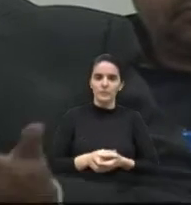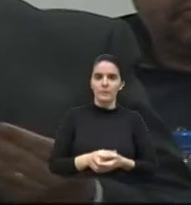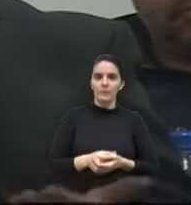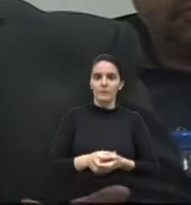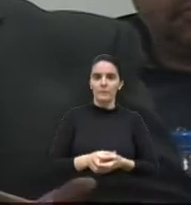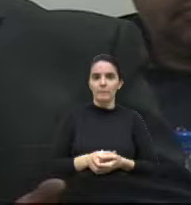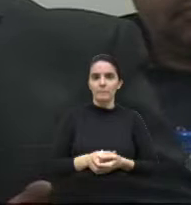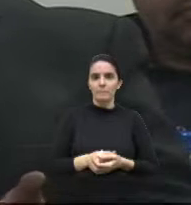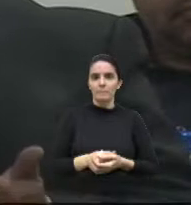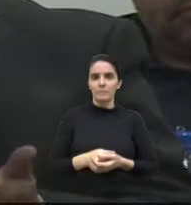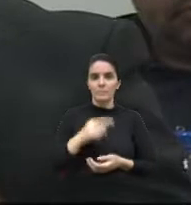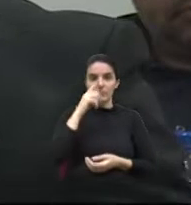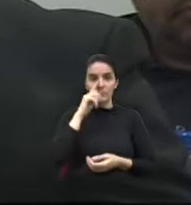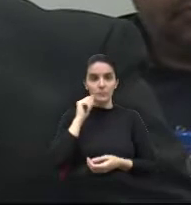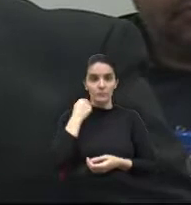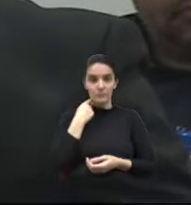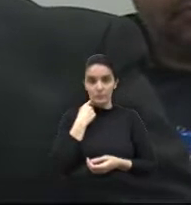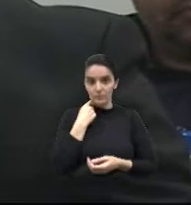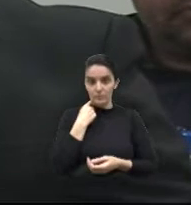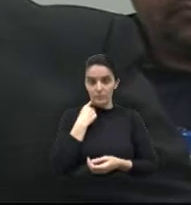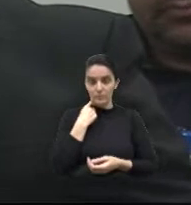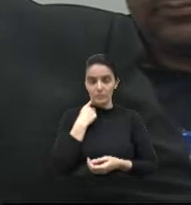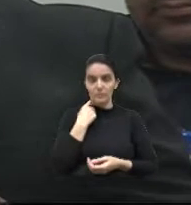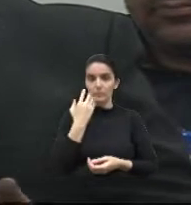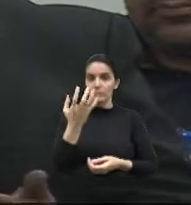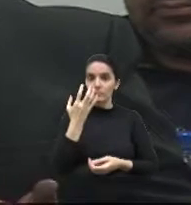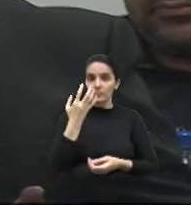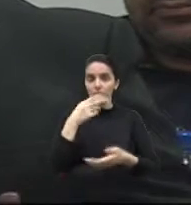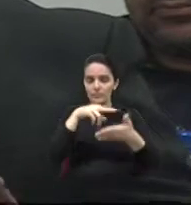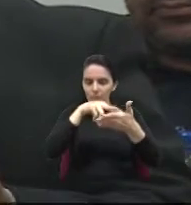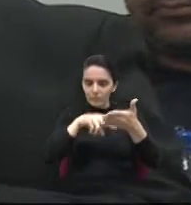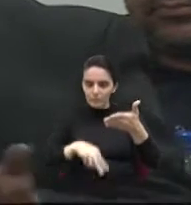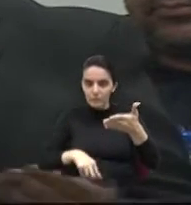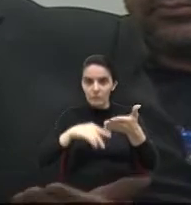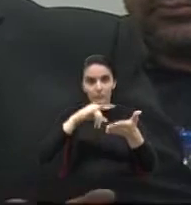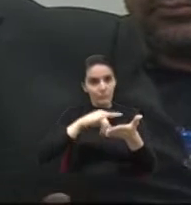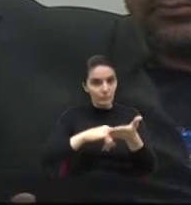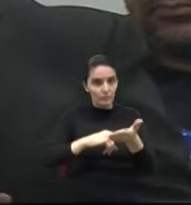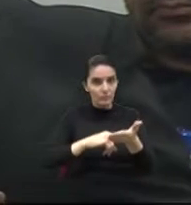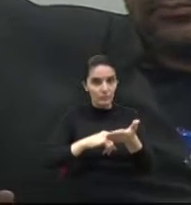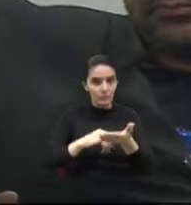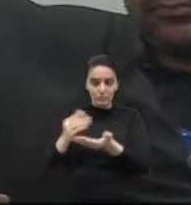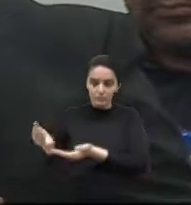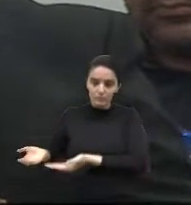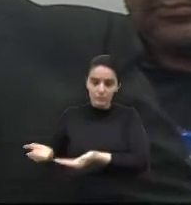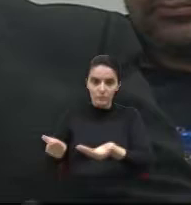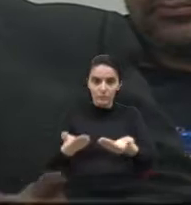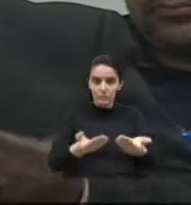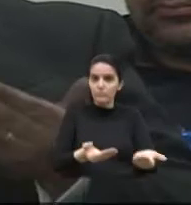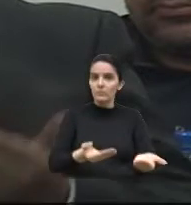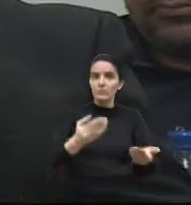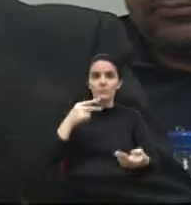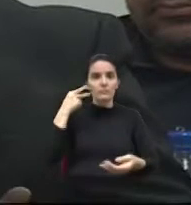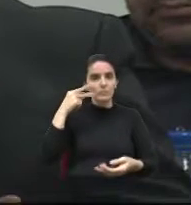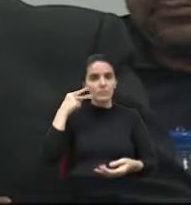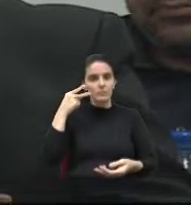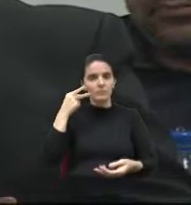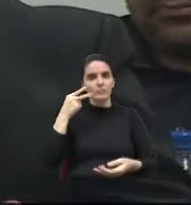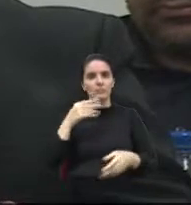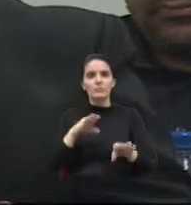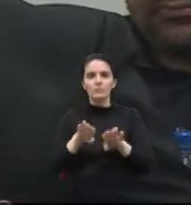independência, eu quero me colocar para poder estar analisando esses documentos e convido os vereadores para que também tomem